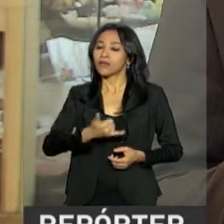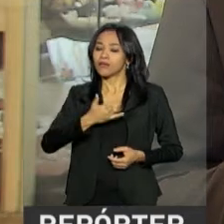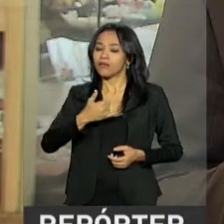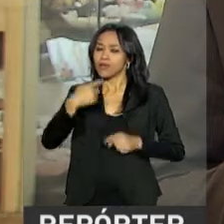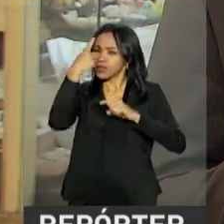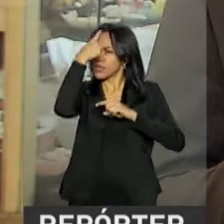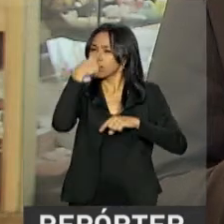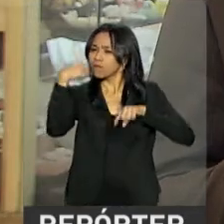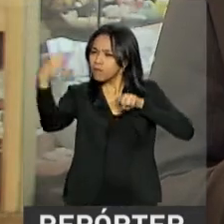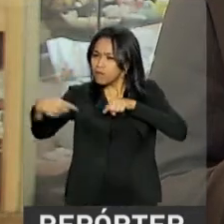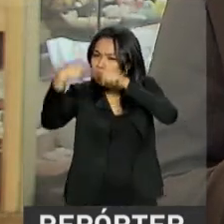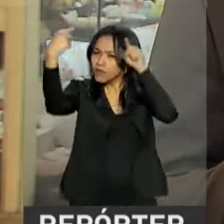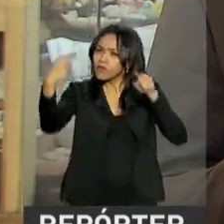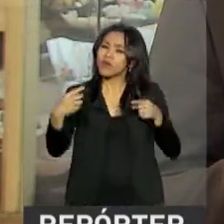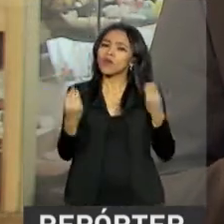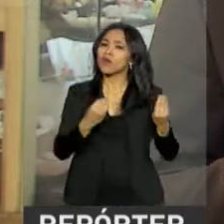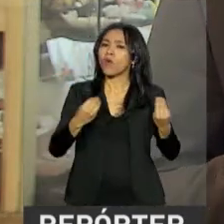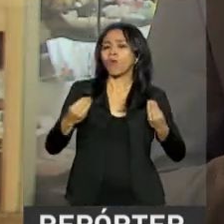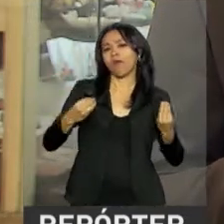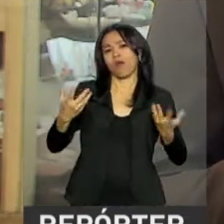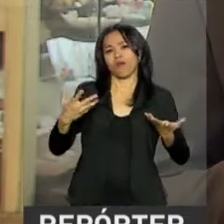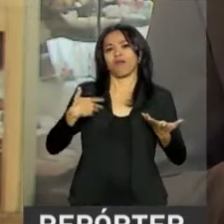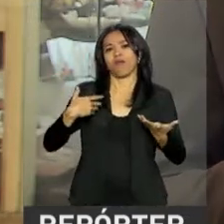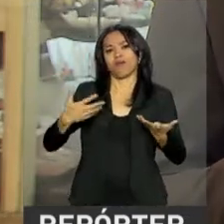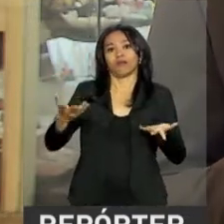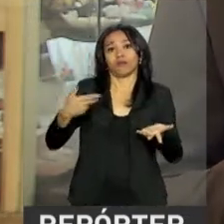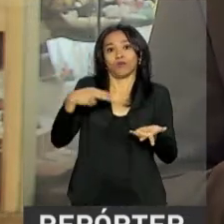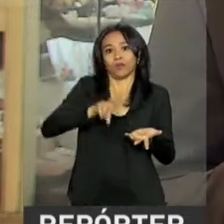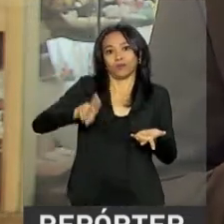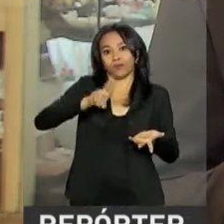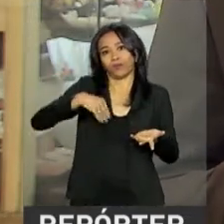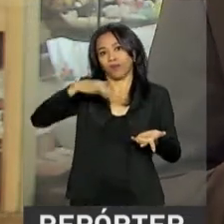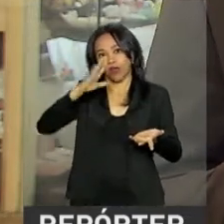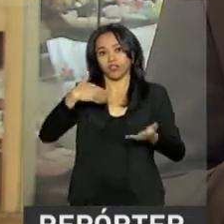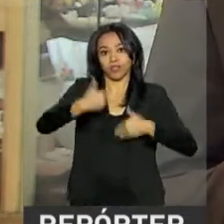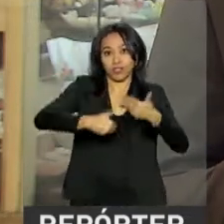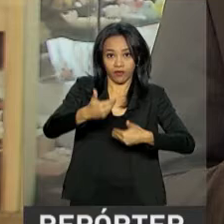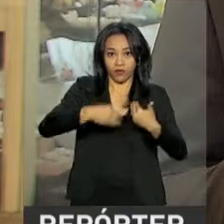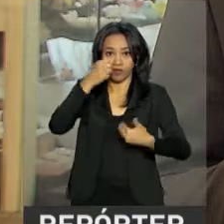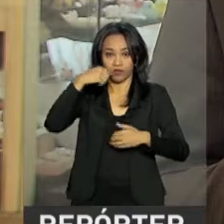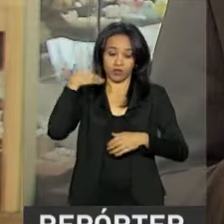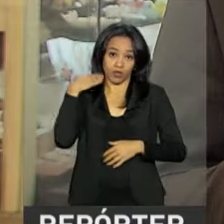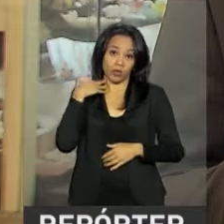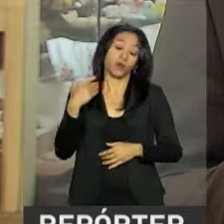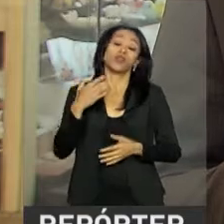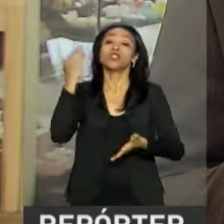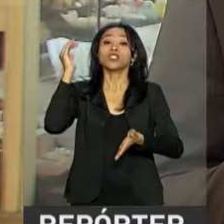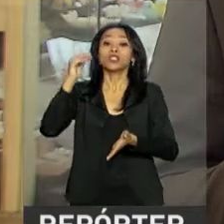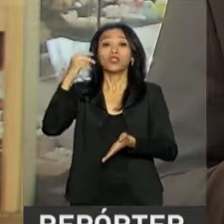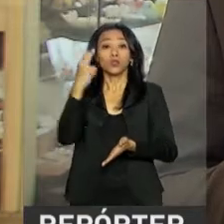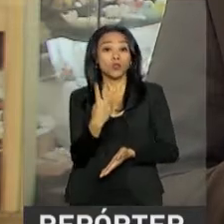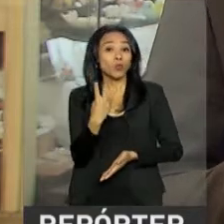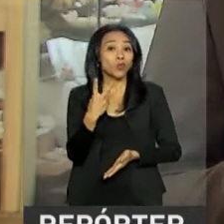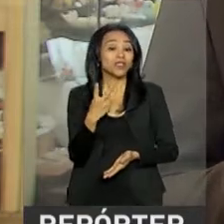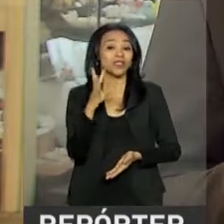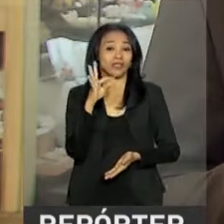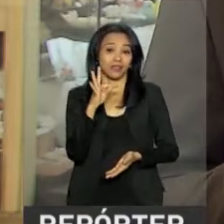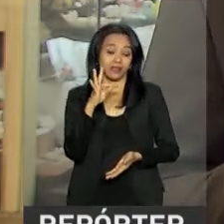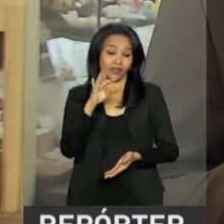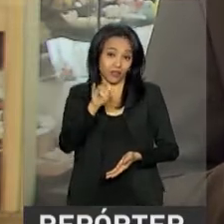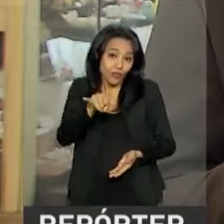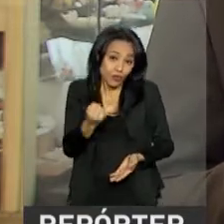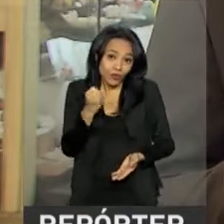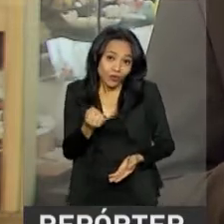relacionamento dele com a instituição outra medida acaba com a cobrança de duas taxas de juros diferentes para quem